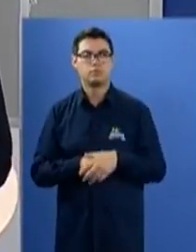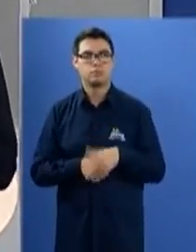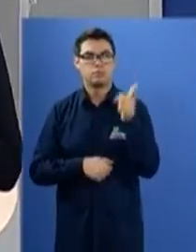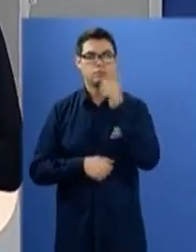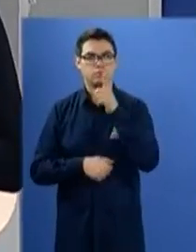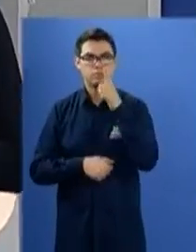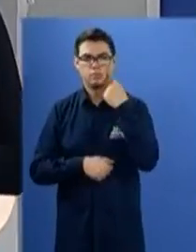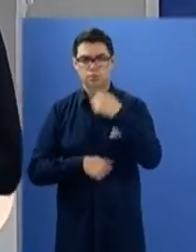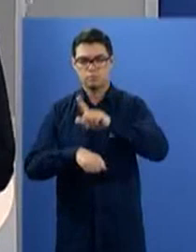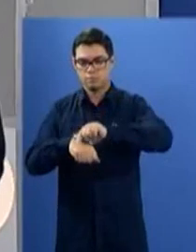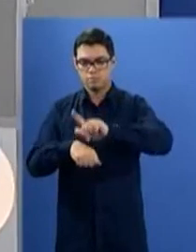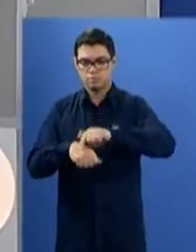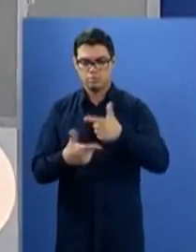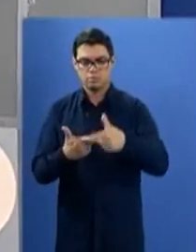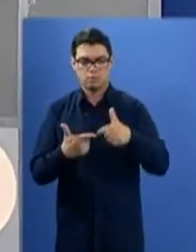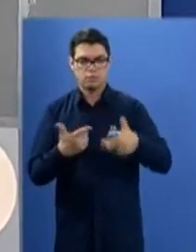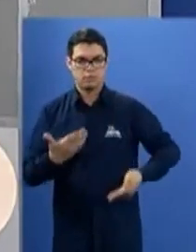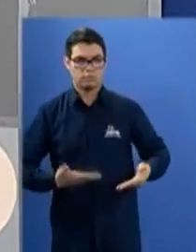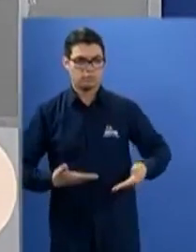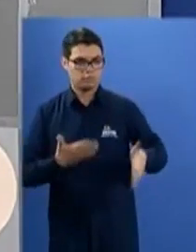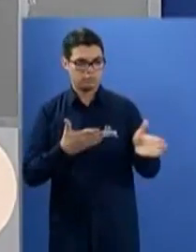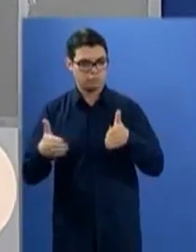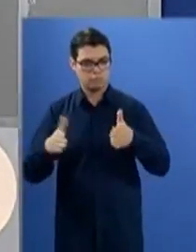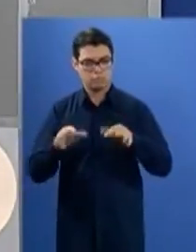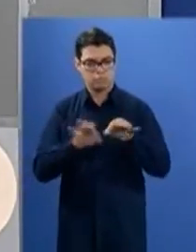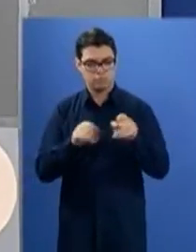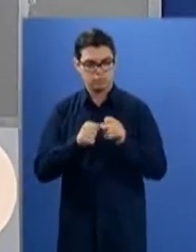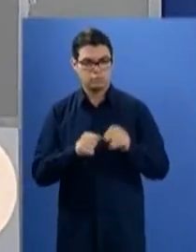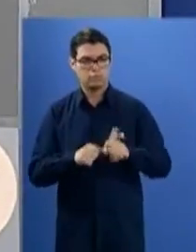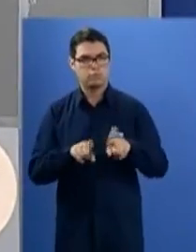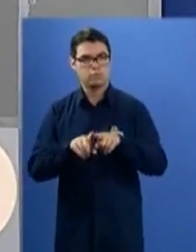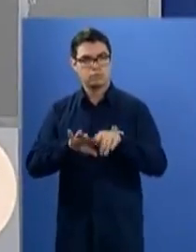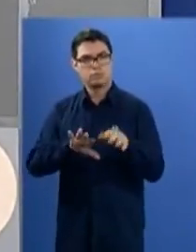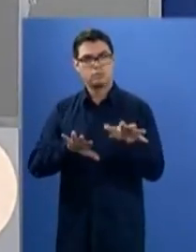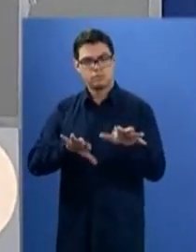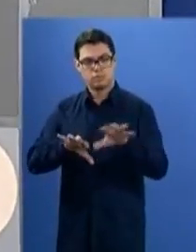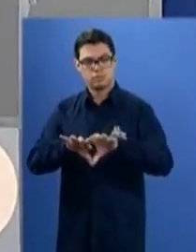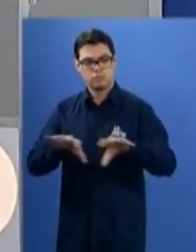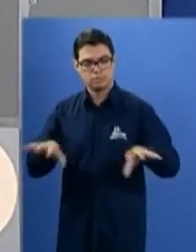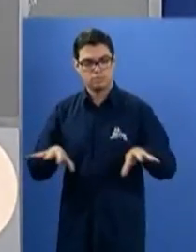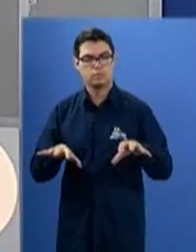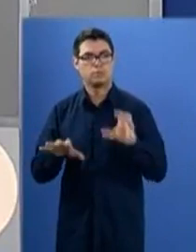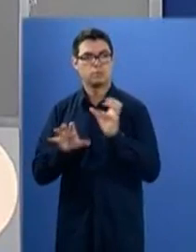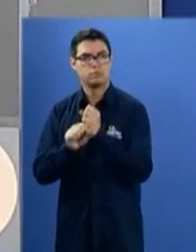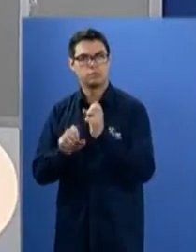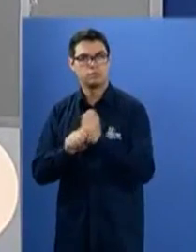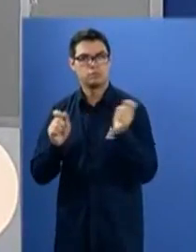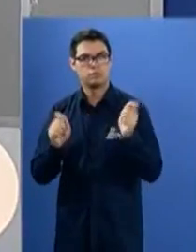definir o atraso ocasionado pelo operador e pelo equipamento separadamente, senão você não tem uma